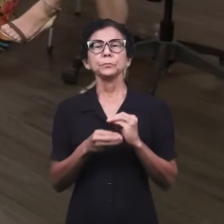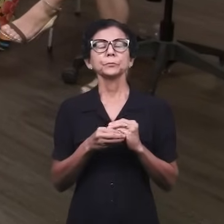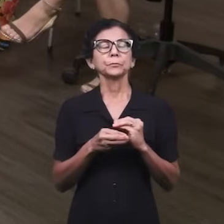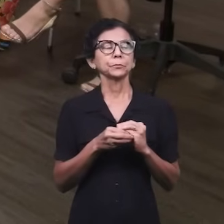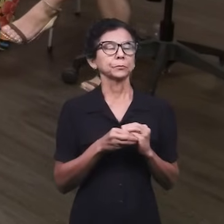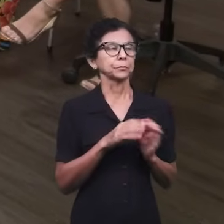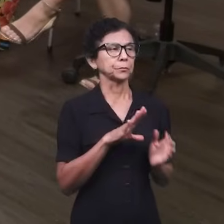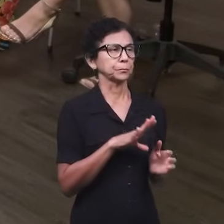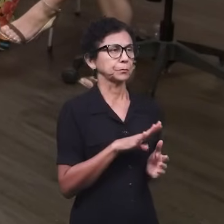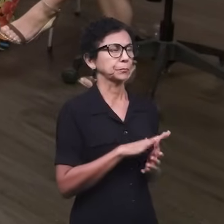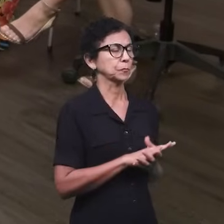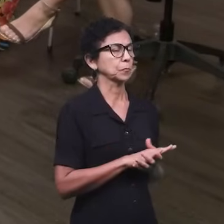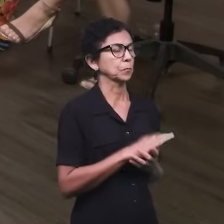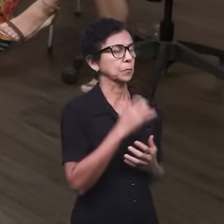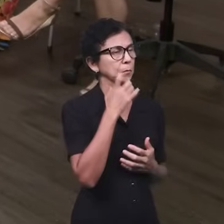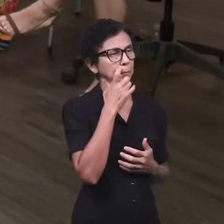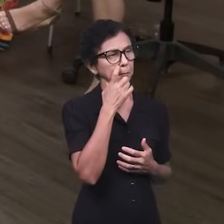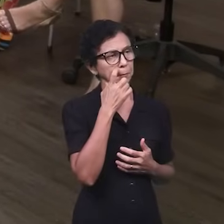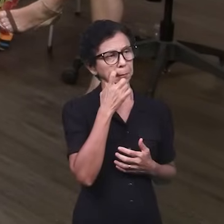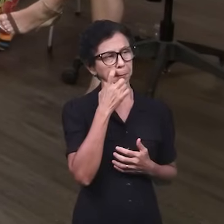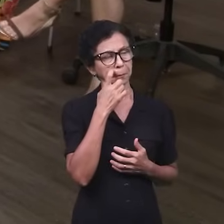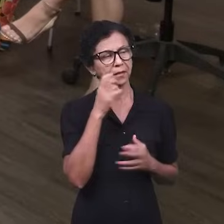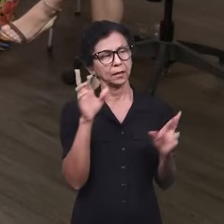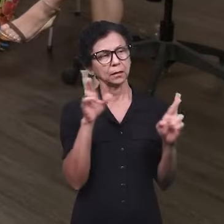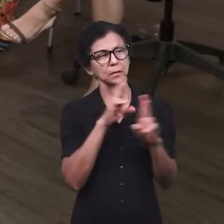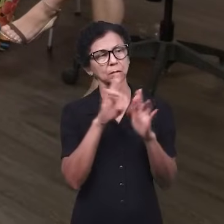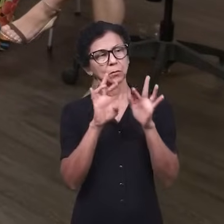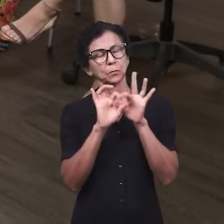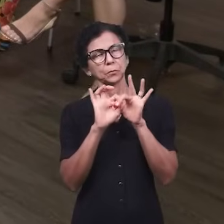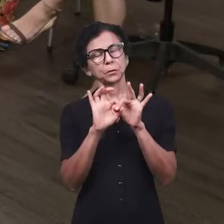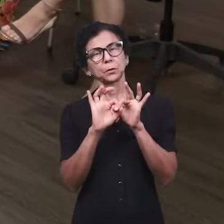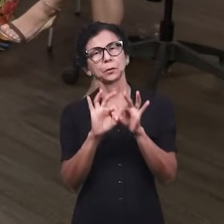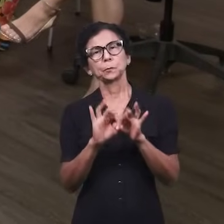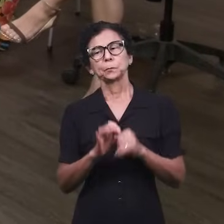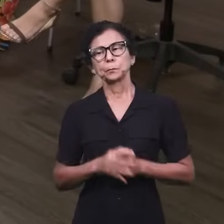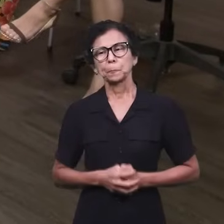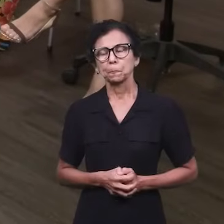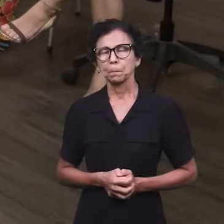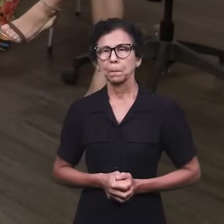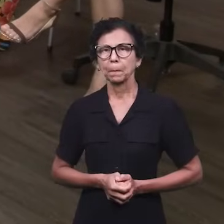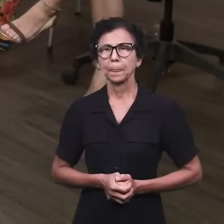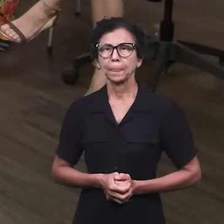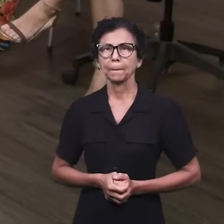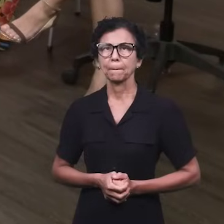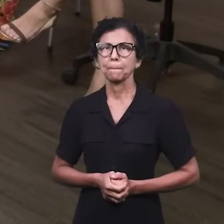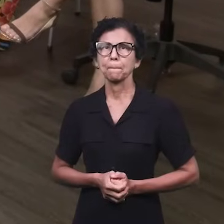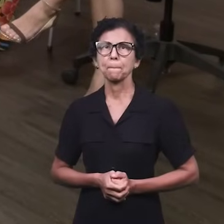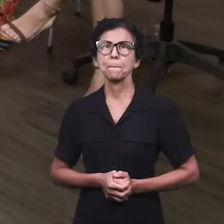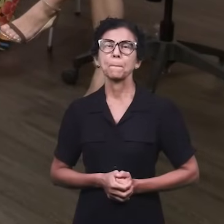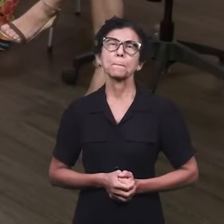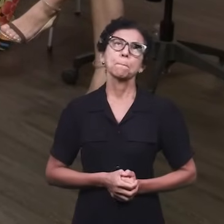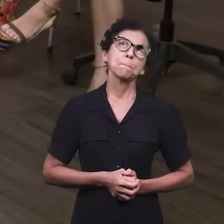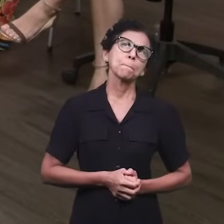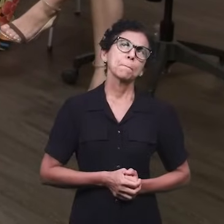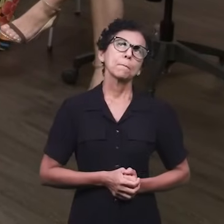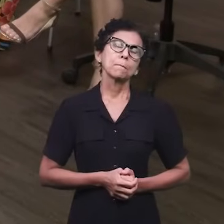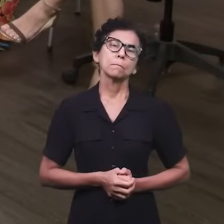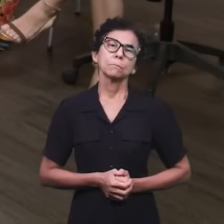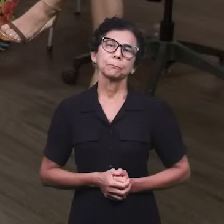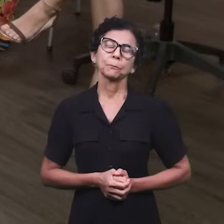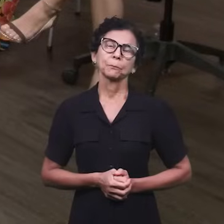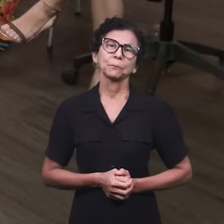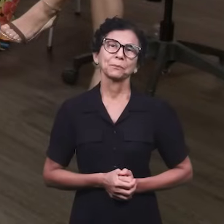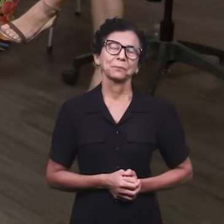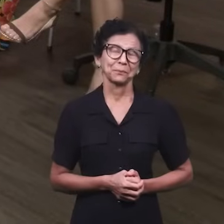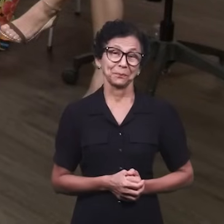eh Adriano em relação a Esse aspecto da comunhão é que quando a gente lê qualquer